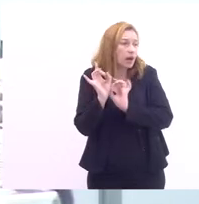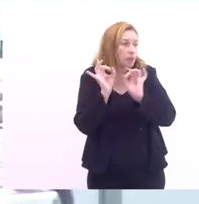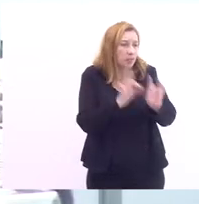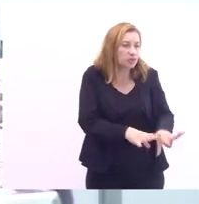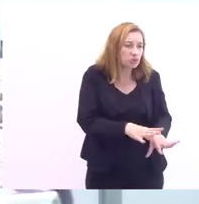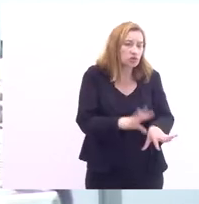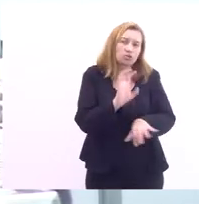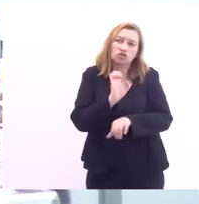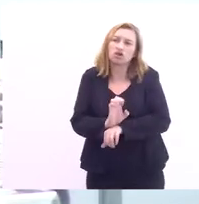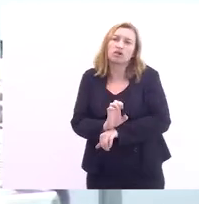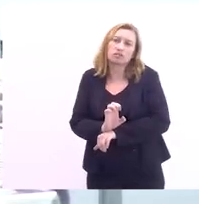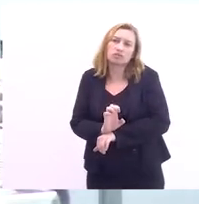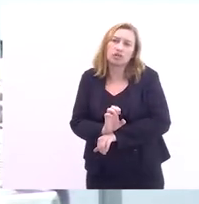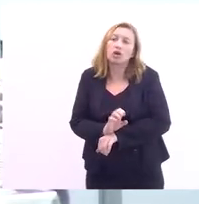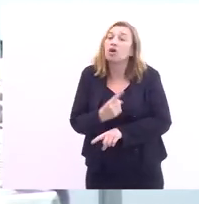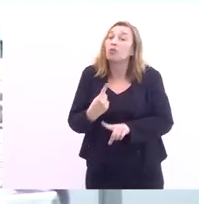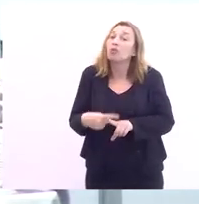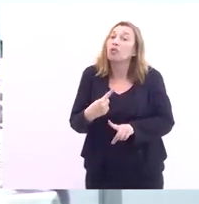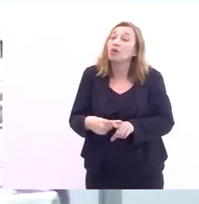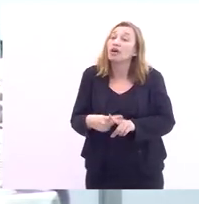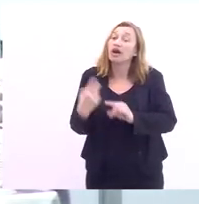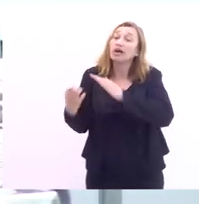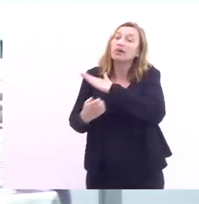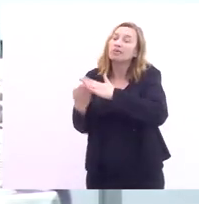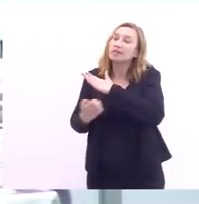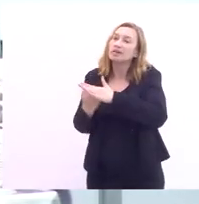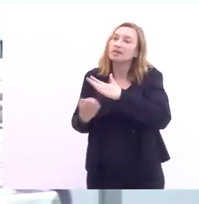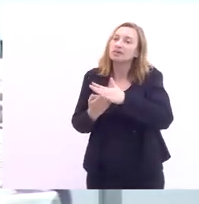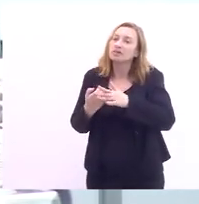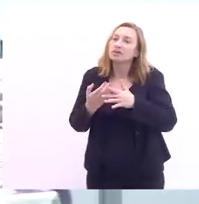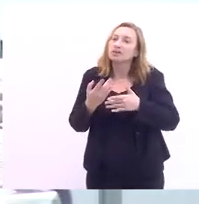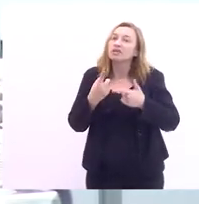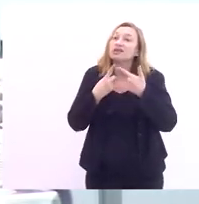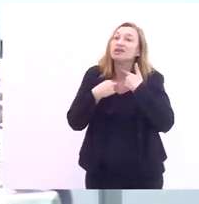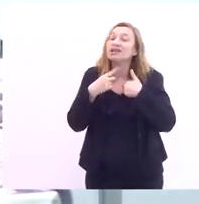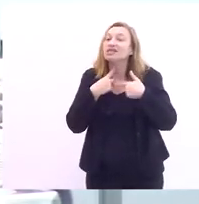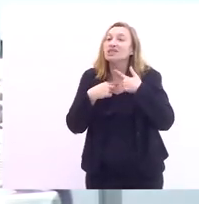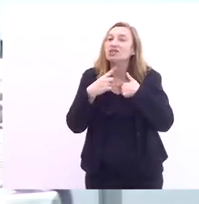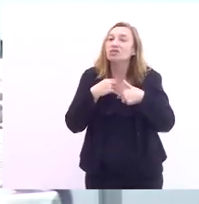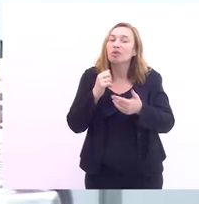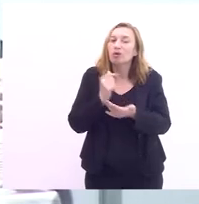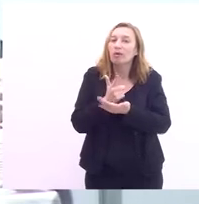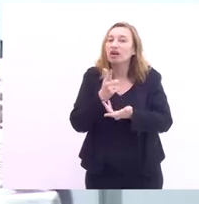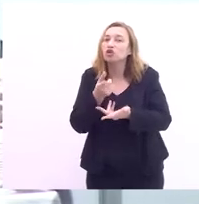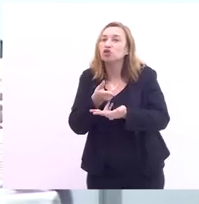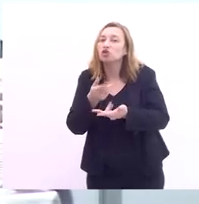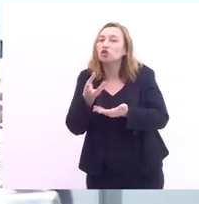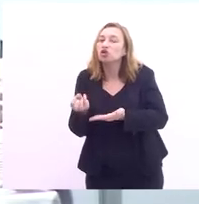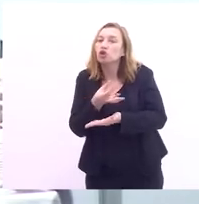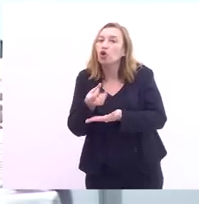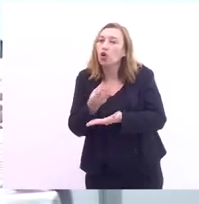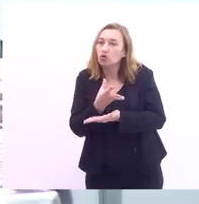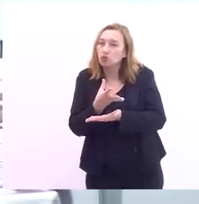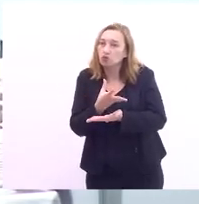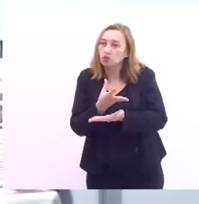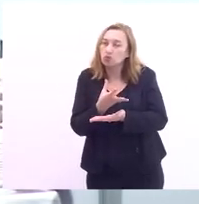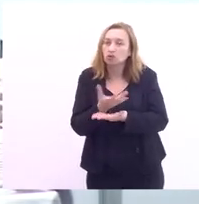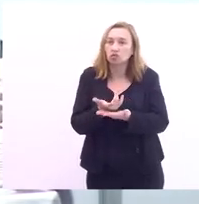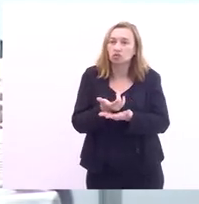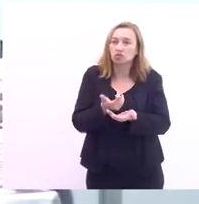Estado. Porque essa concessionária tem muito apetite para comprar novas concessões. Comprou lá o